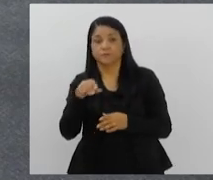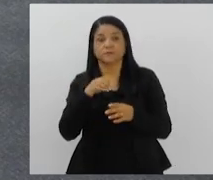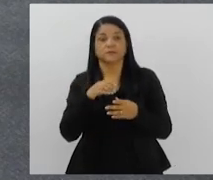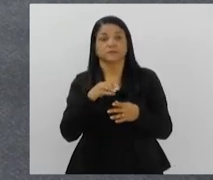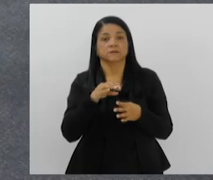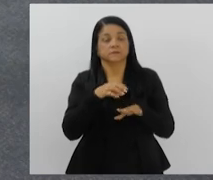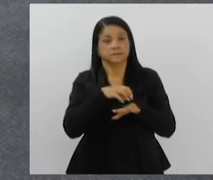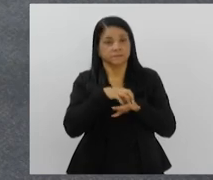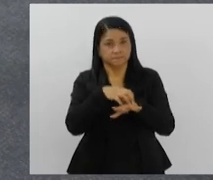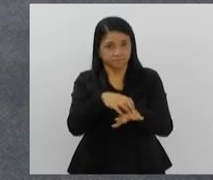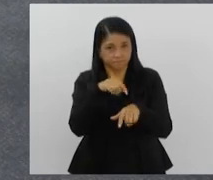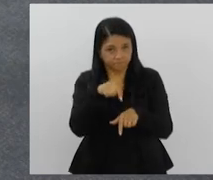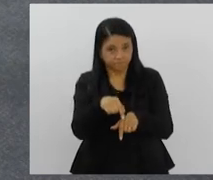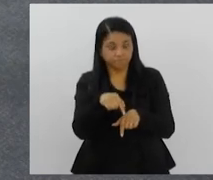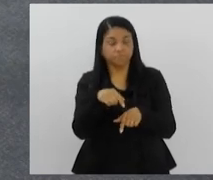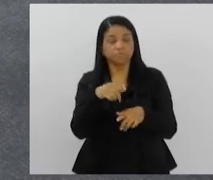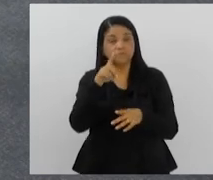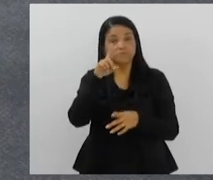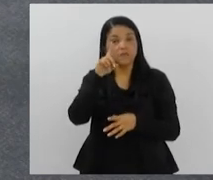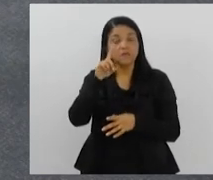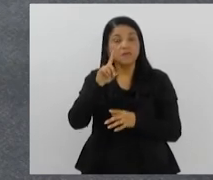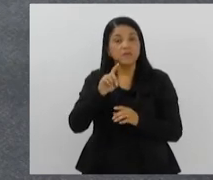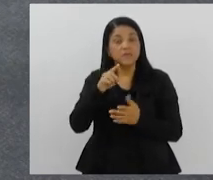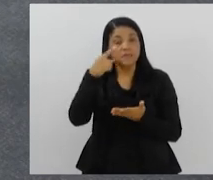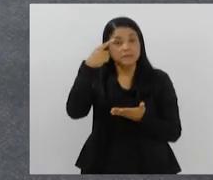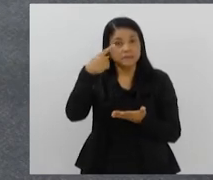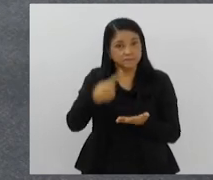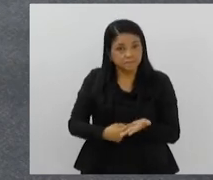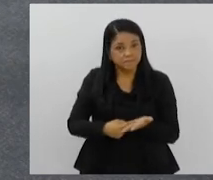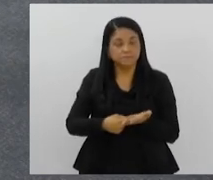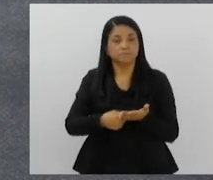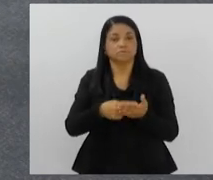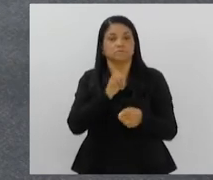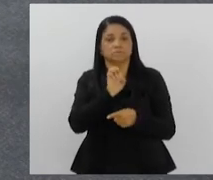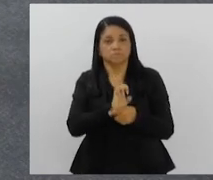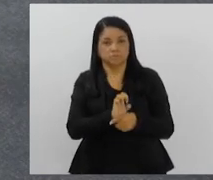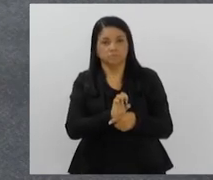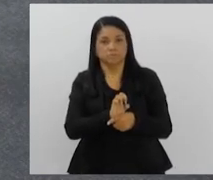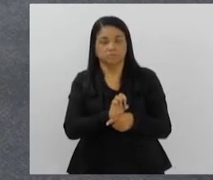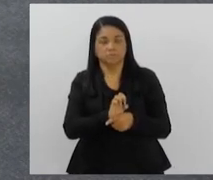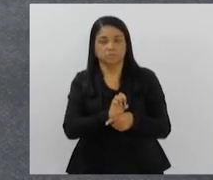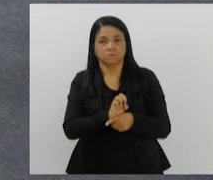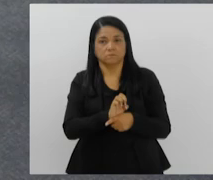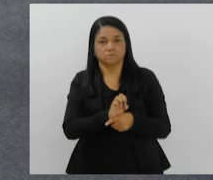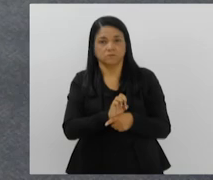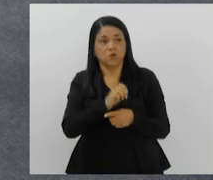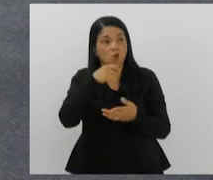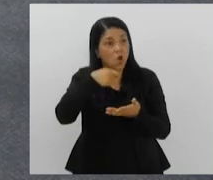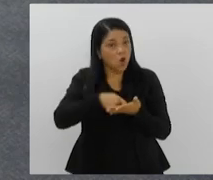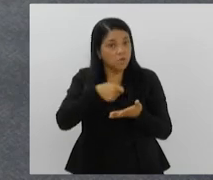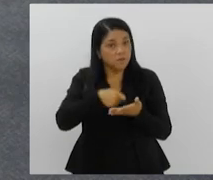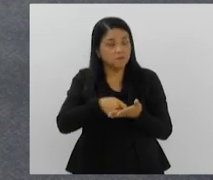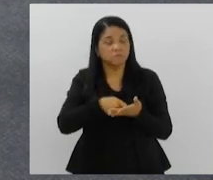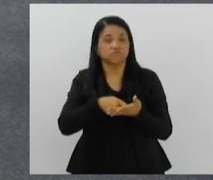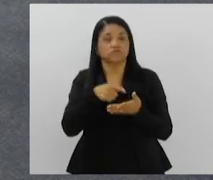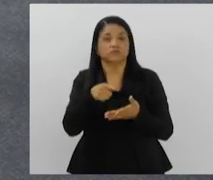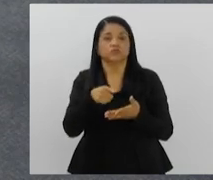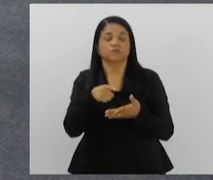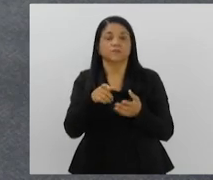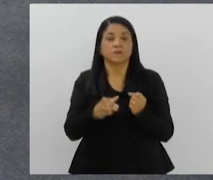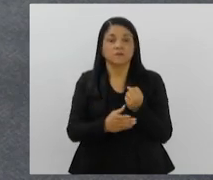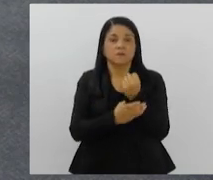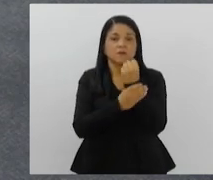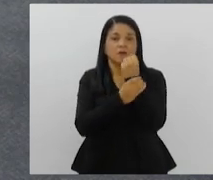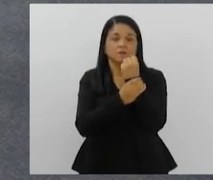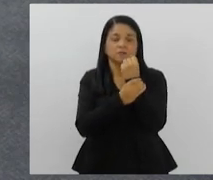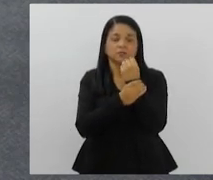Estado, deputado Carlos Mink, garantir o sossego. Vossa Excelência, que é um ambientalista, sabe